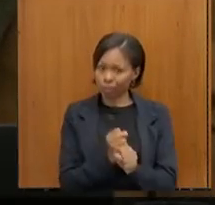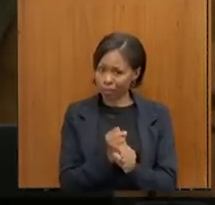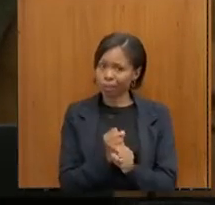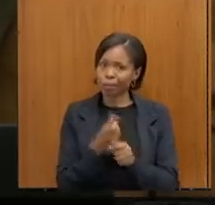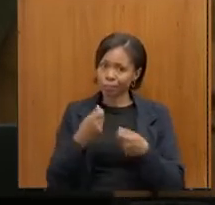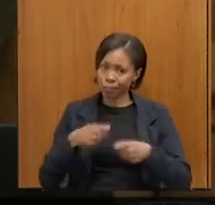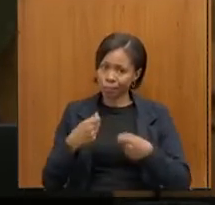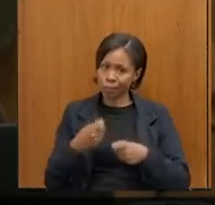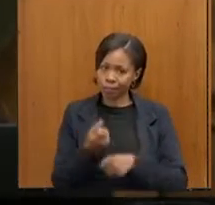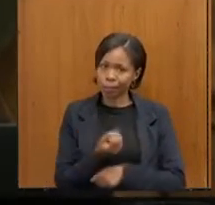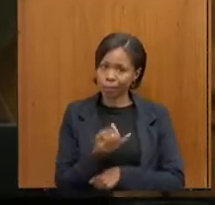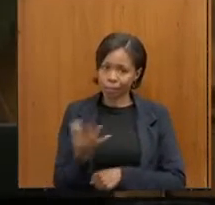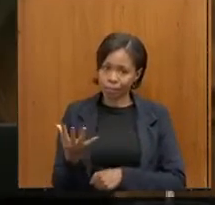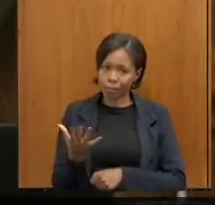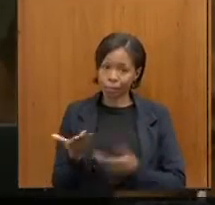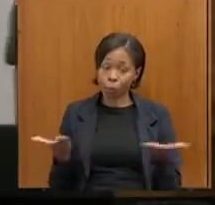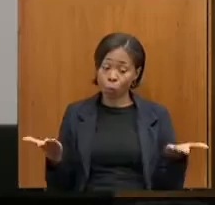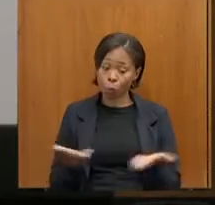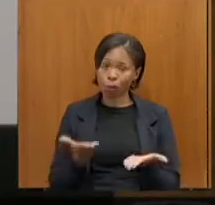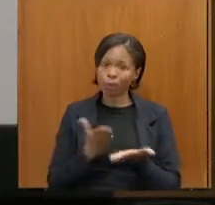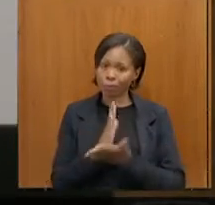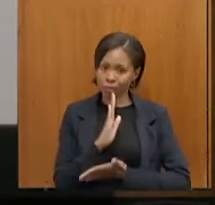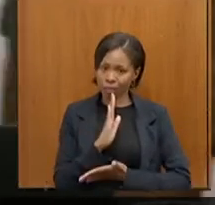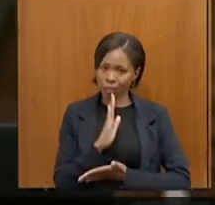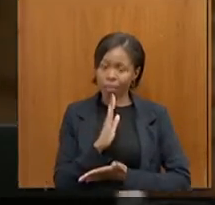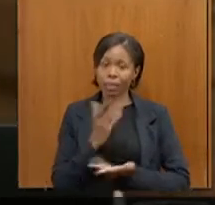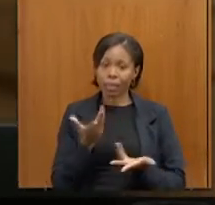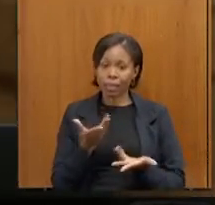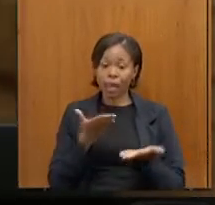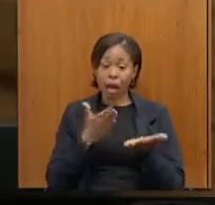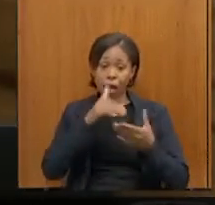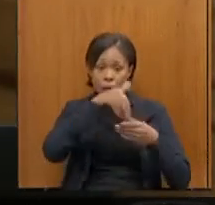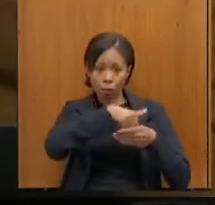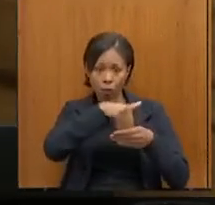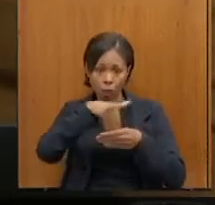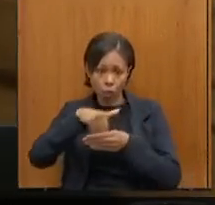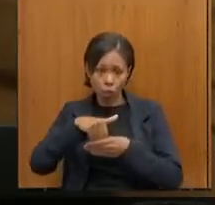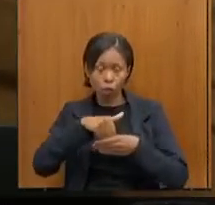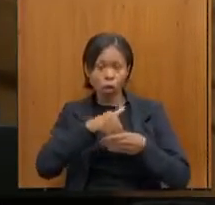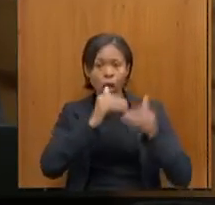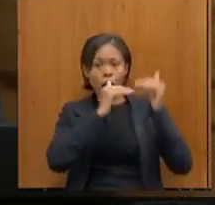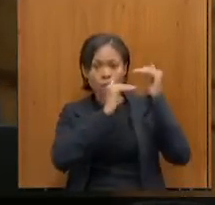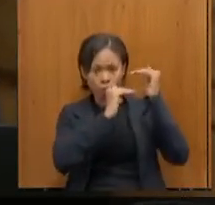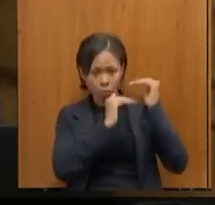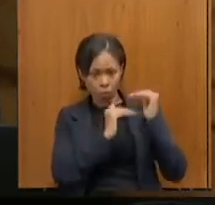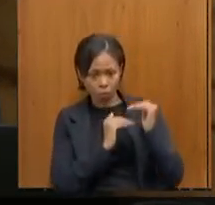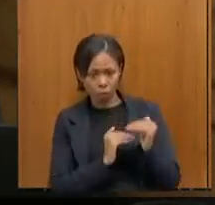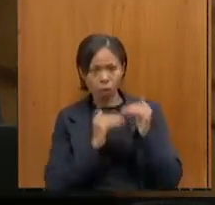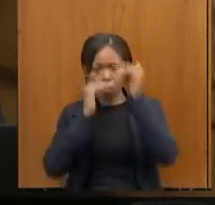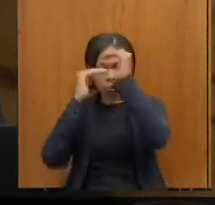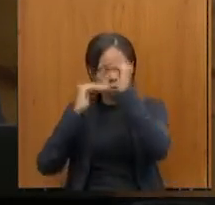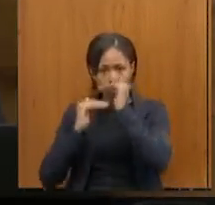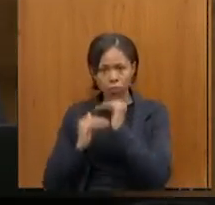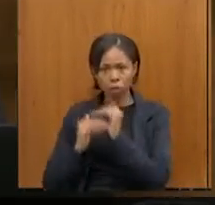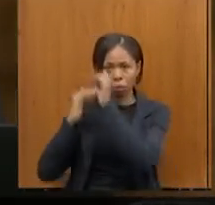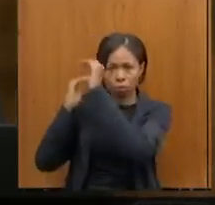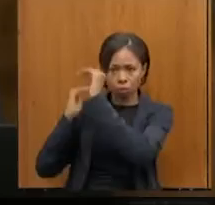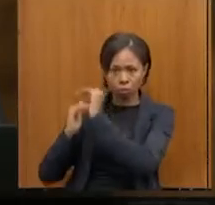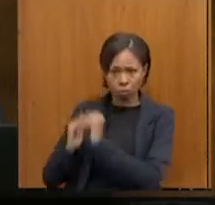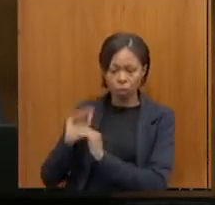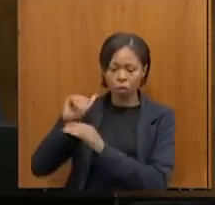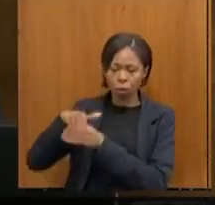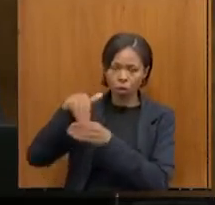aprovar as todas ainda hoje e vamos votar em bloco portanto eu vou fazer a leitura de todos naquele mesmo e depois passamos